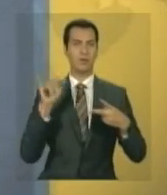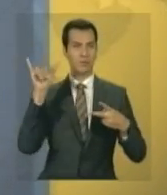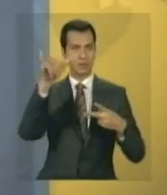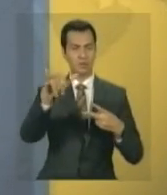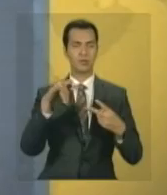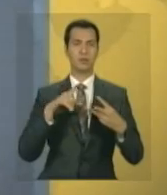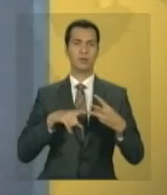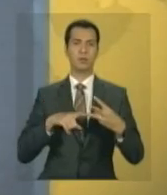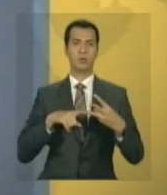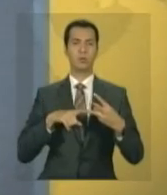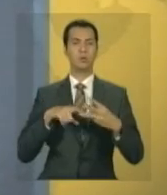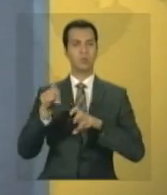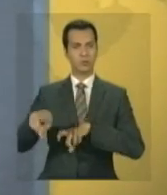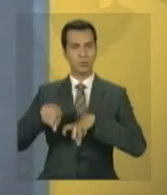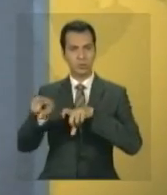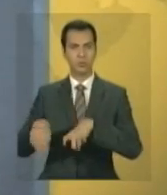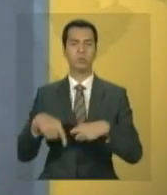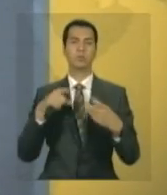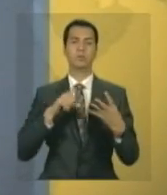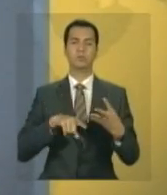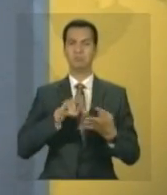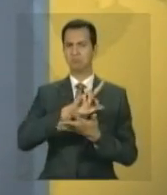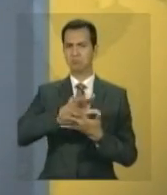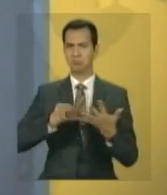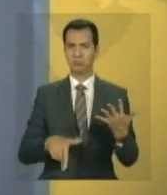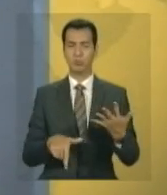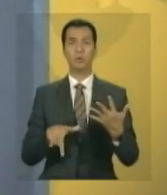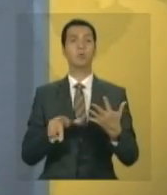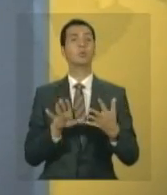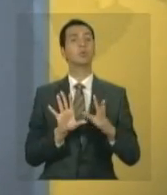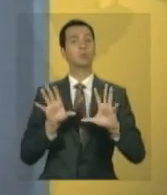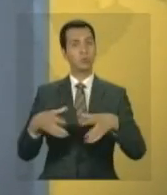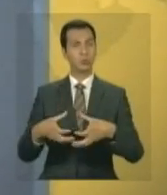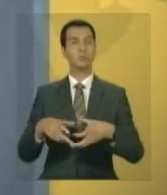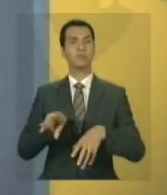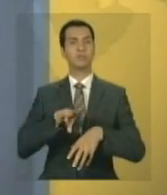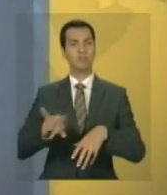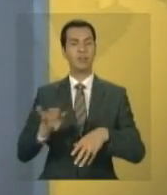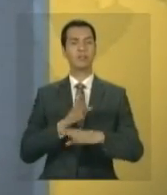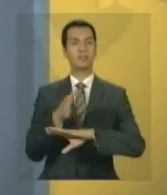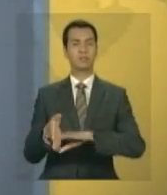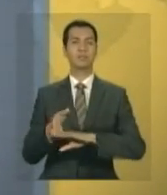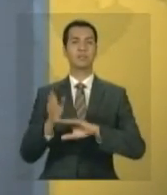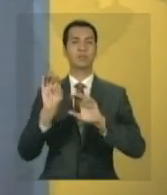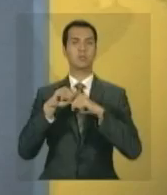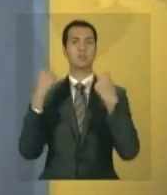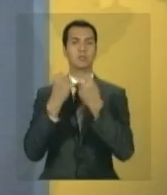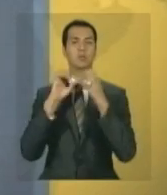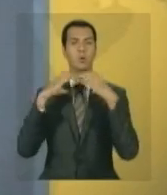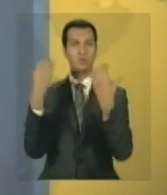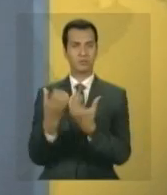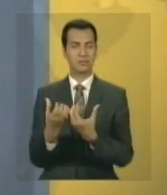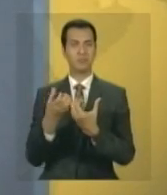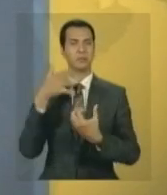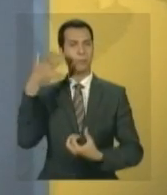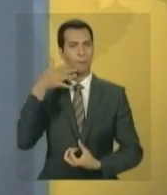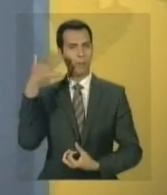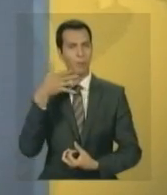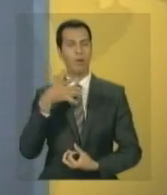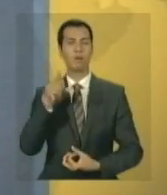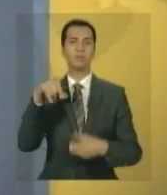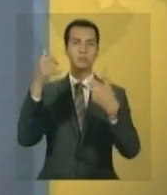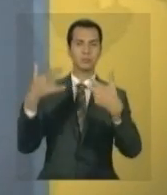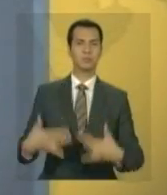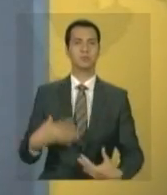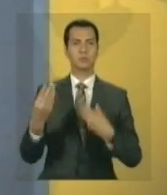agronegócio, que participarão também da conferência sobre a experiência brasileira em setores estratégicos para o desenvolvimento